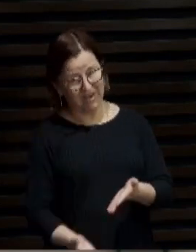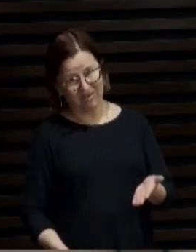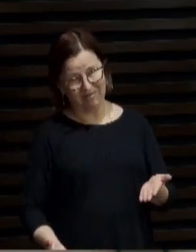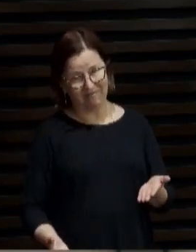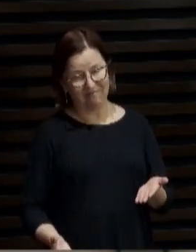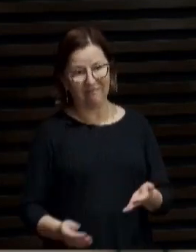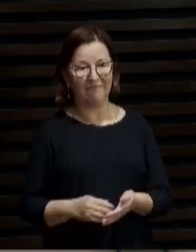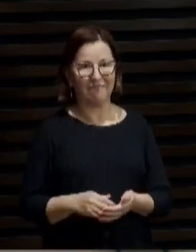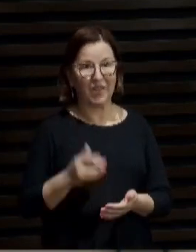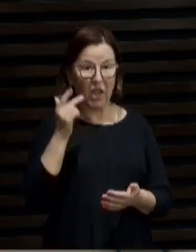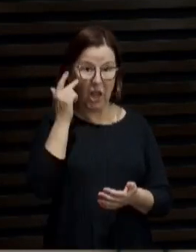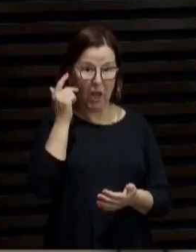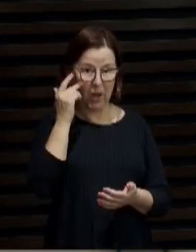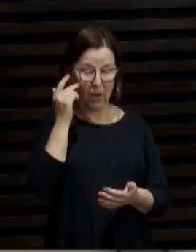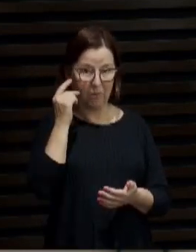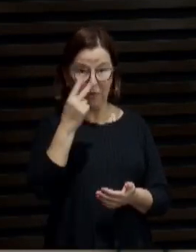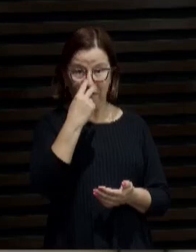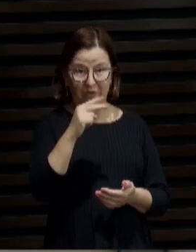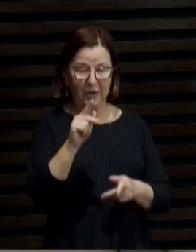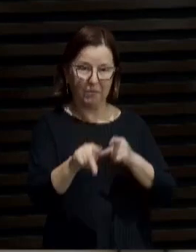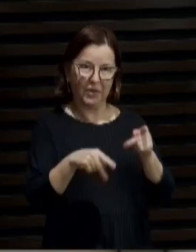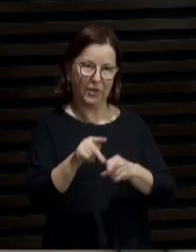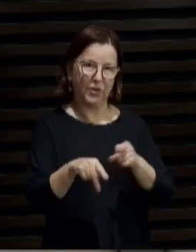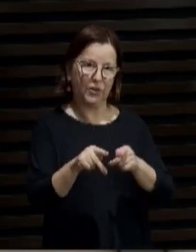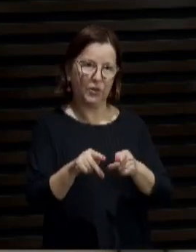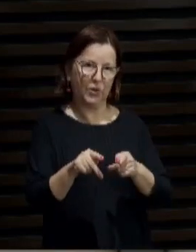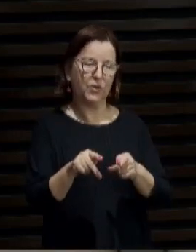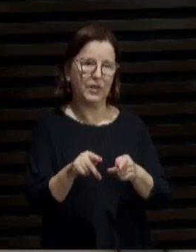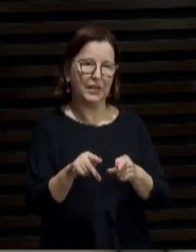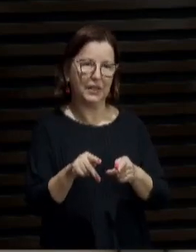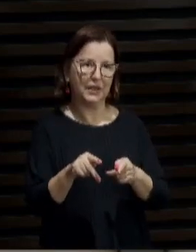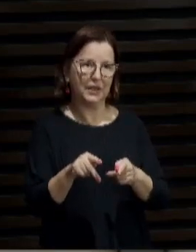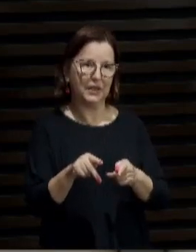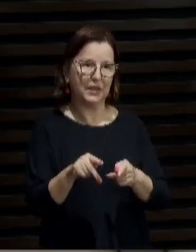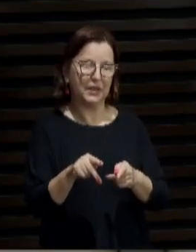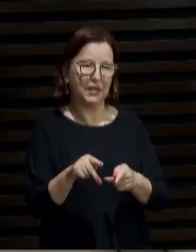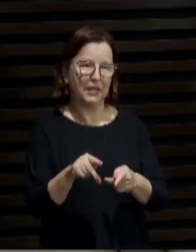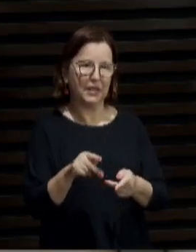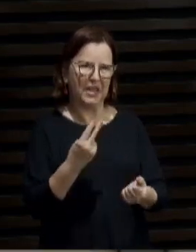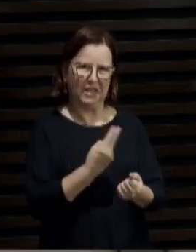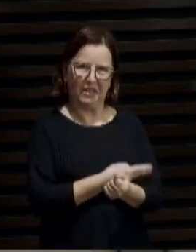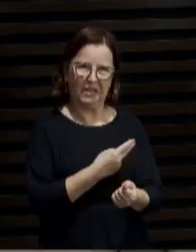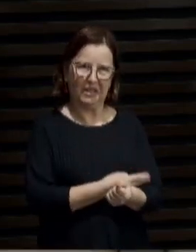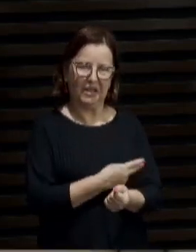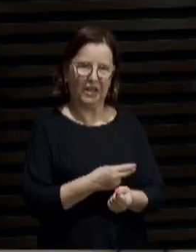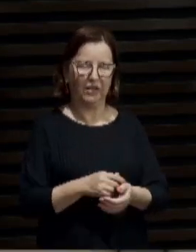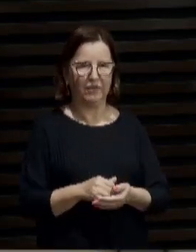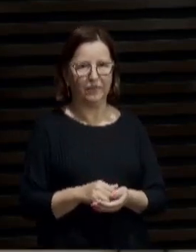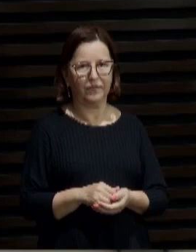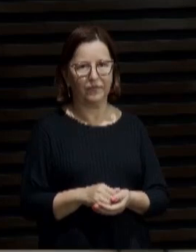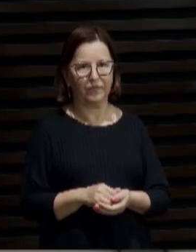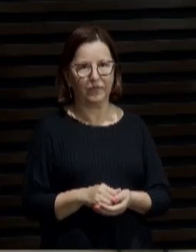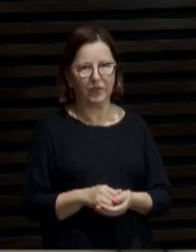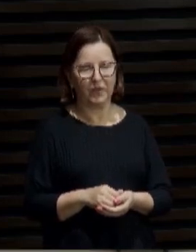comum nós vemos pessoas que antes professavam a fé em Cristo, a fé simples e singela no